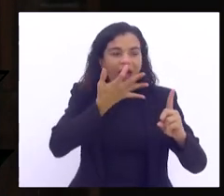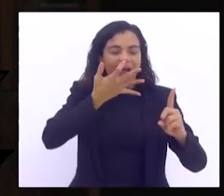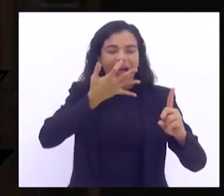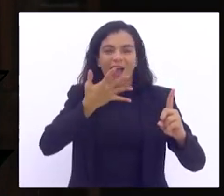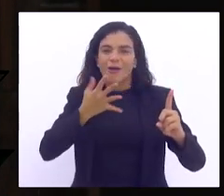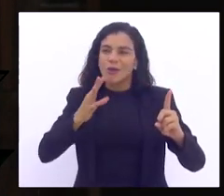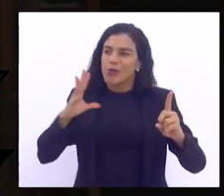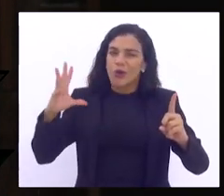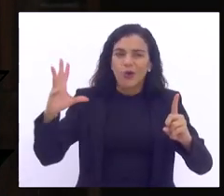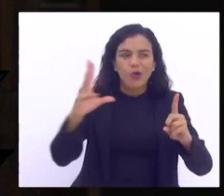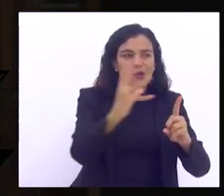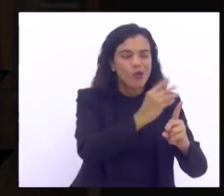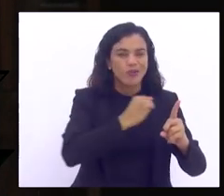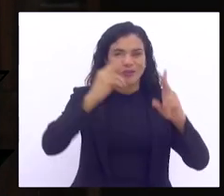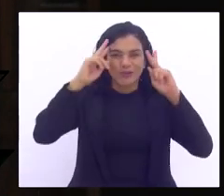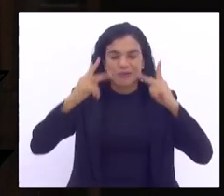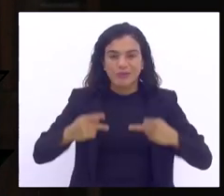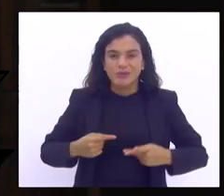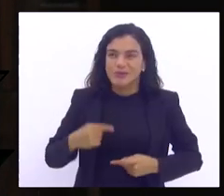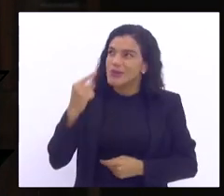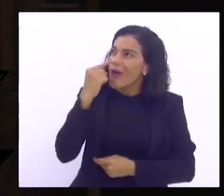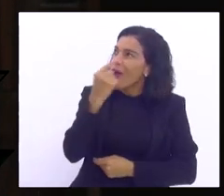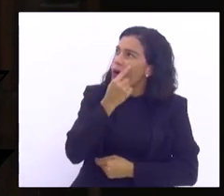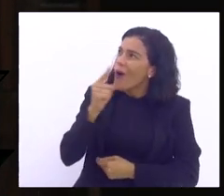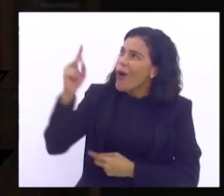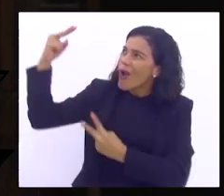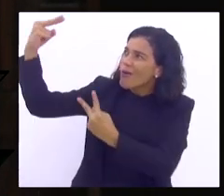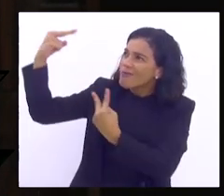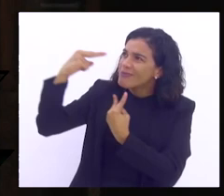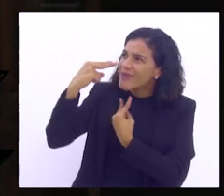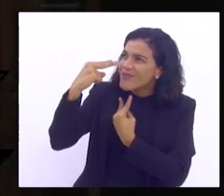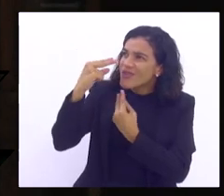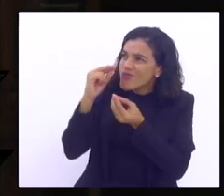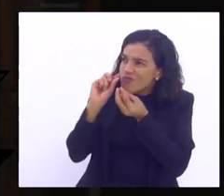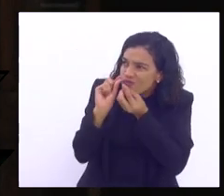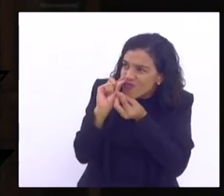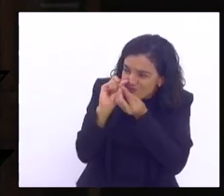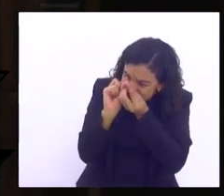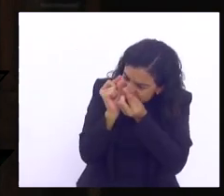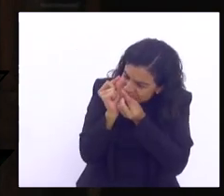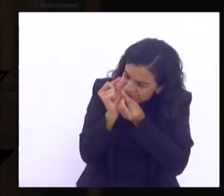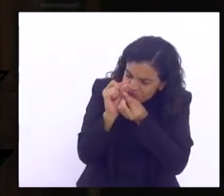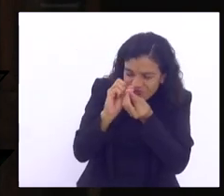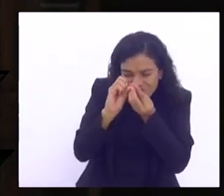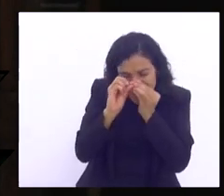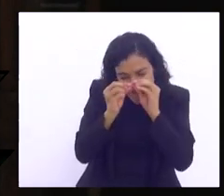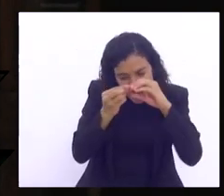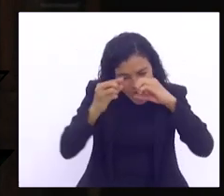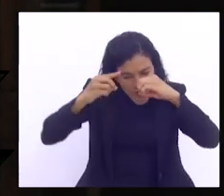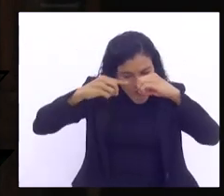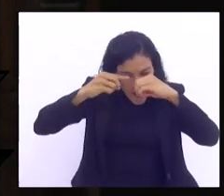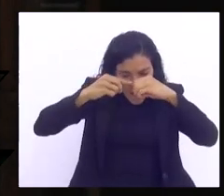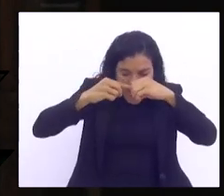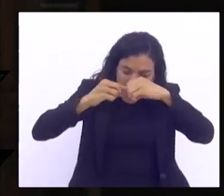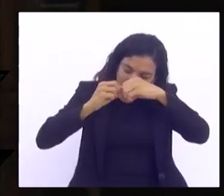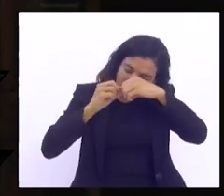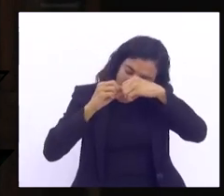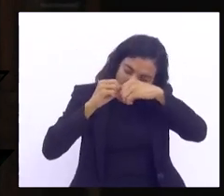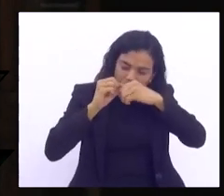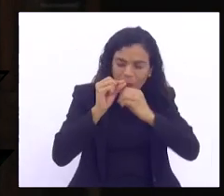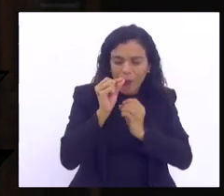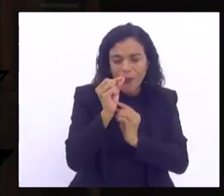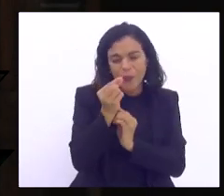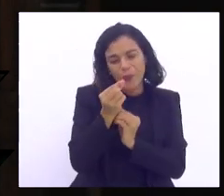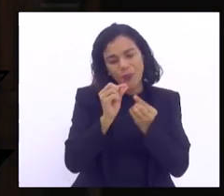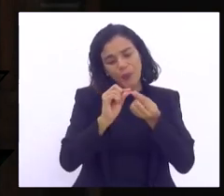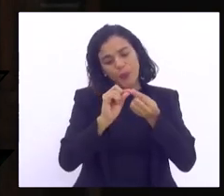alma o reconhece plenamente. Teus olhos me viram ainda informe. E no teu livro já estavam